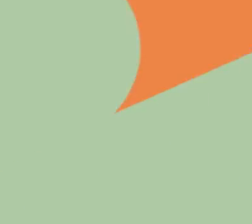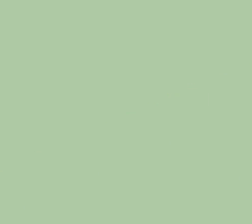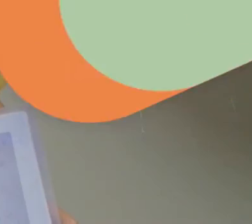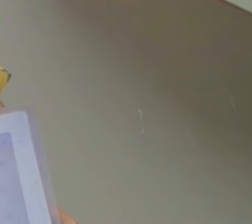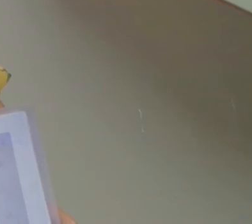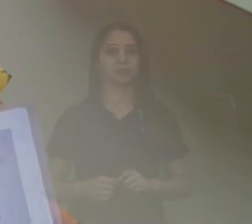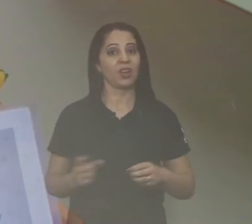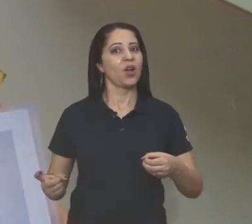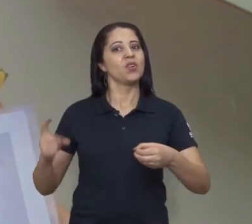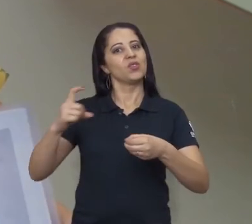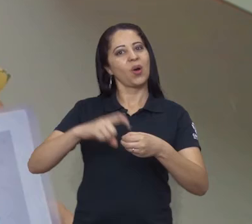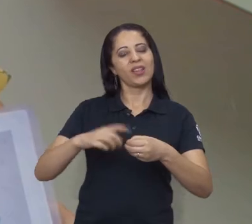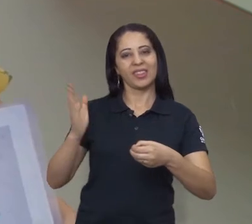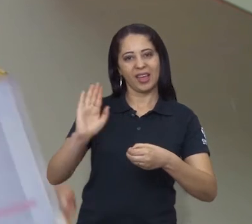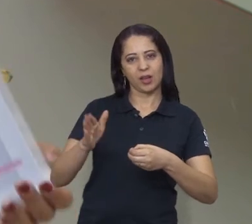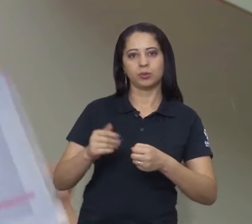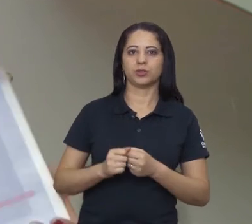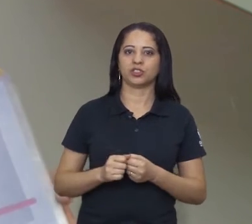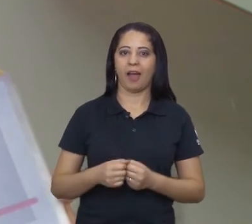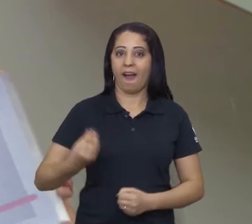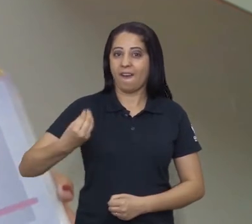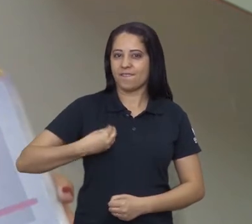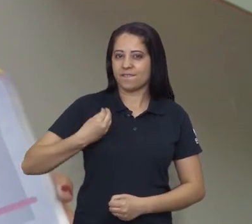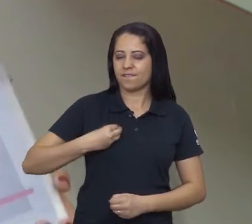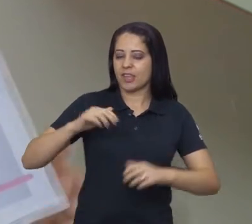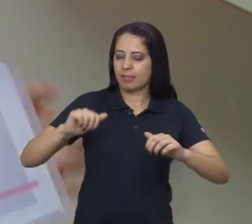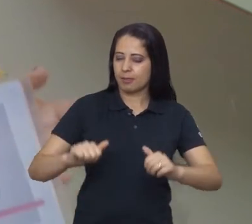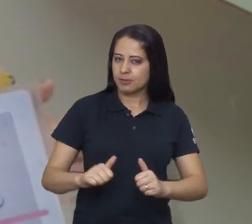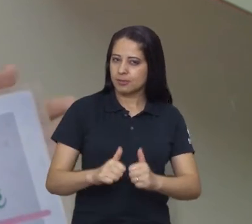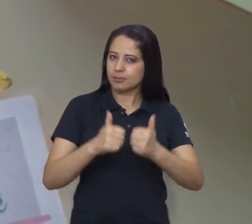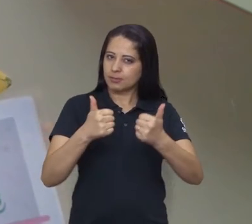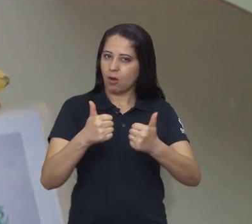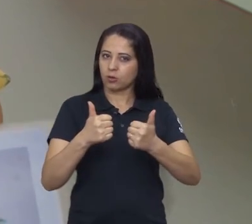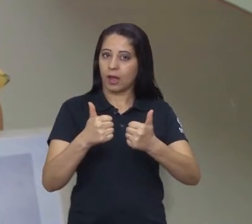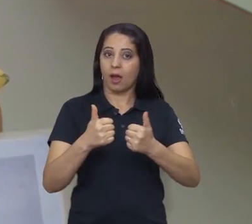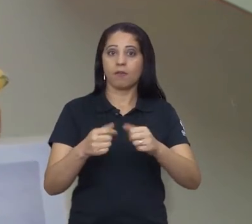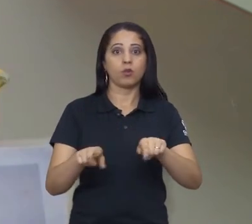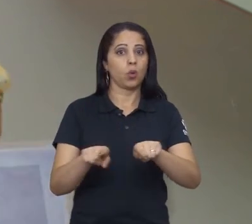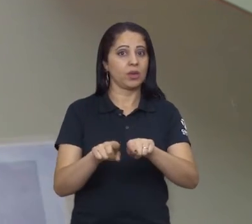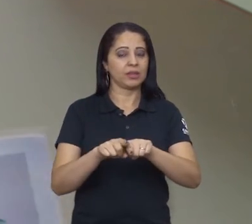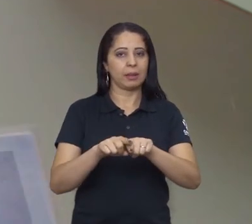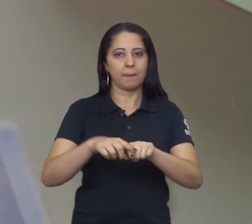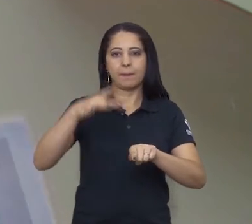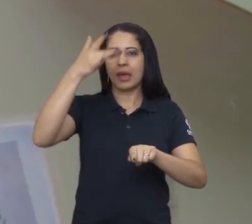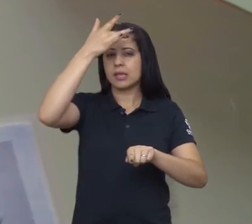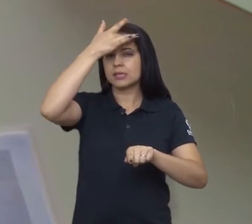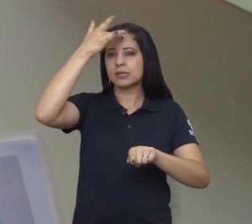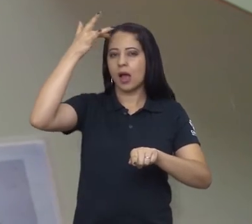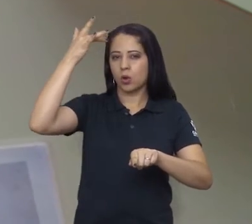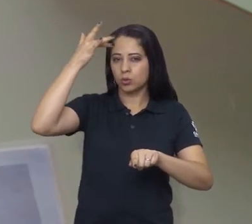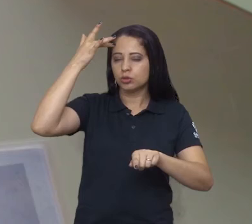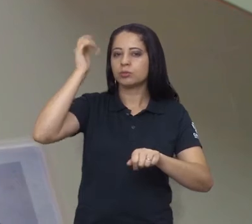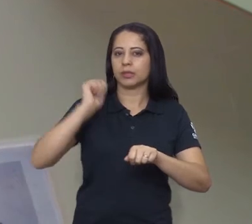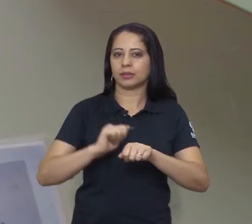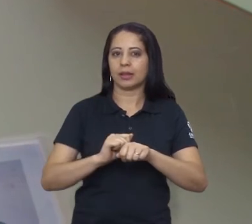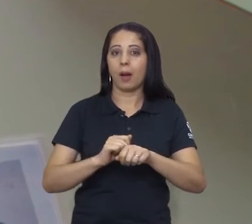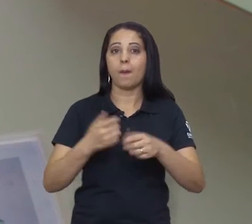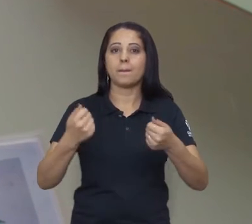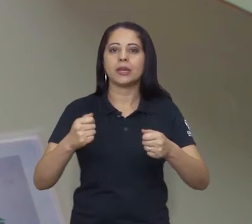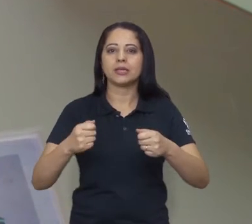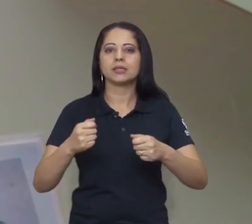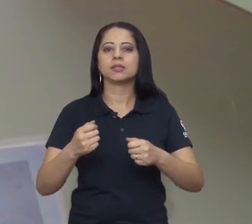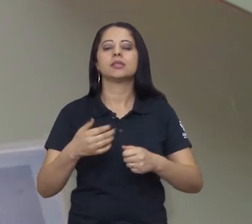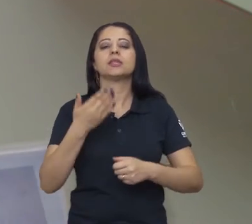intervalo estamos de volta adotar um estilo de vida que priorize a saúde mental e corporal com a escolha de uma dieta